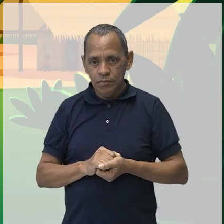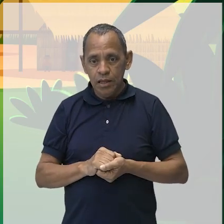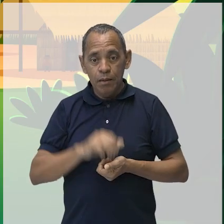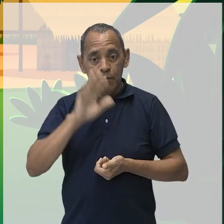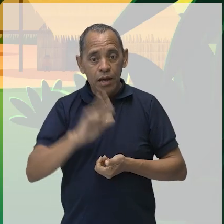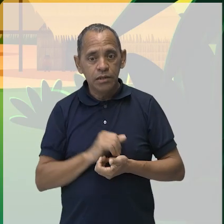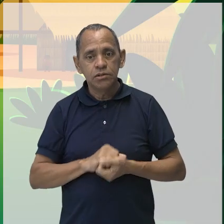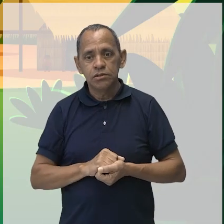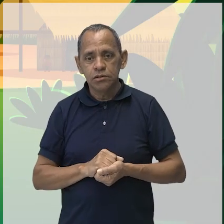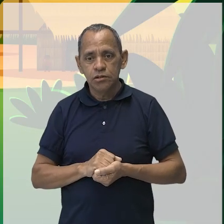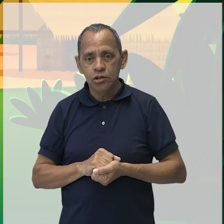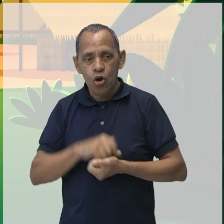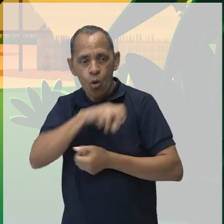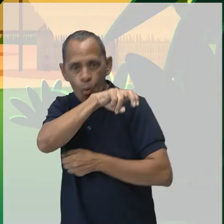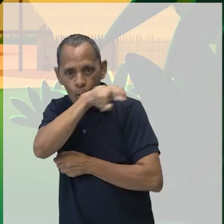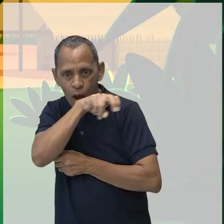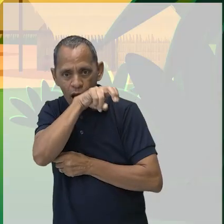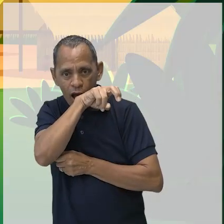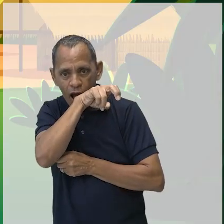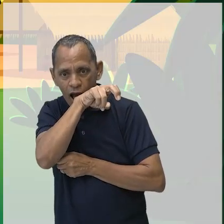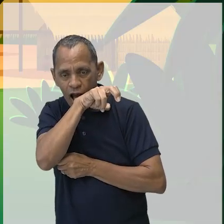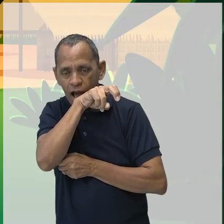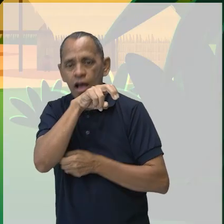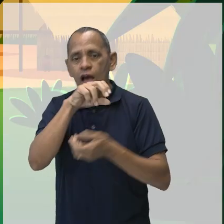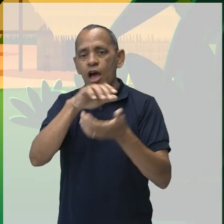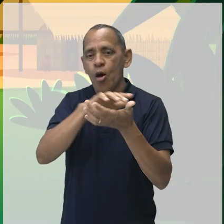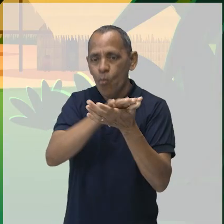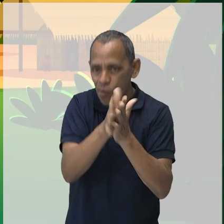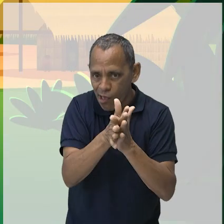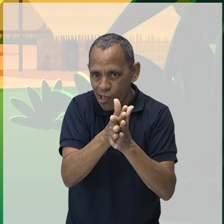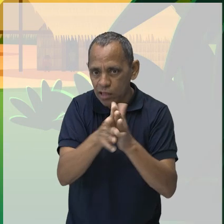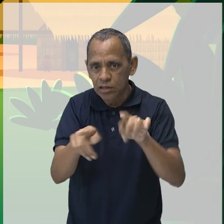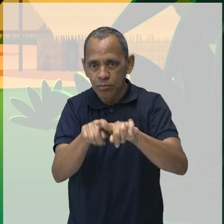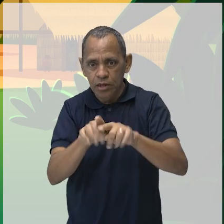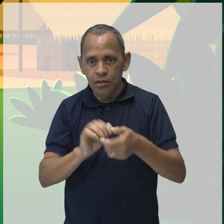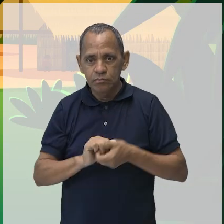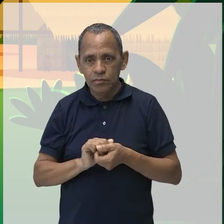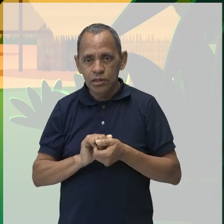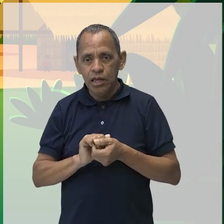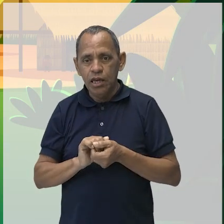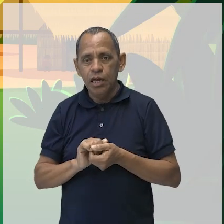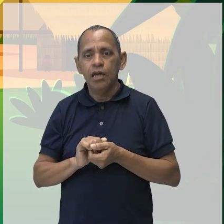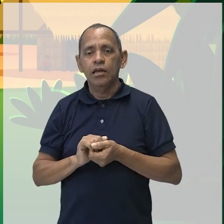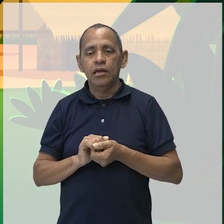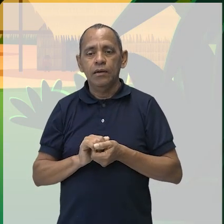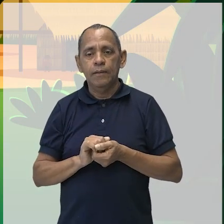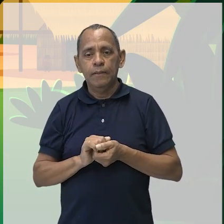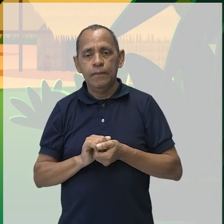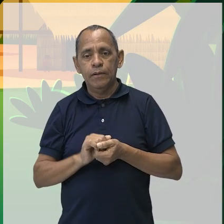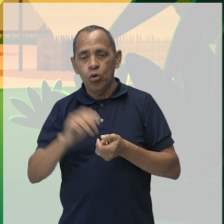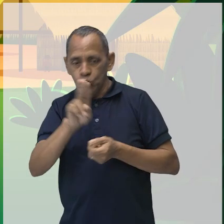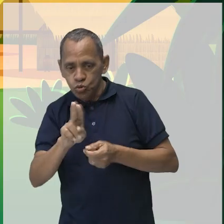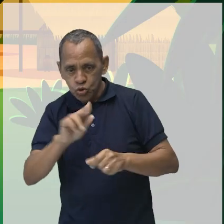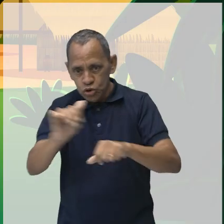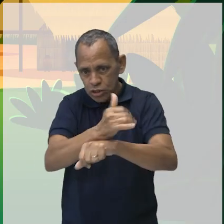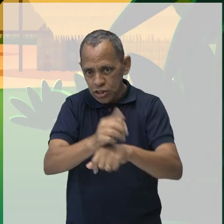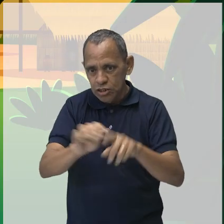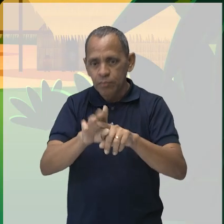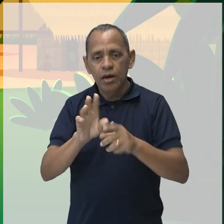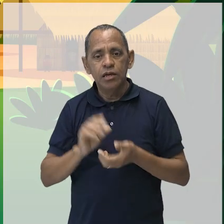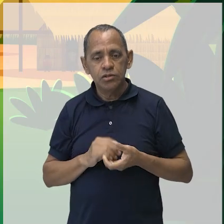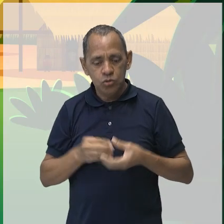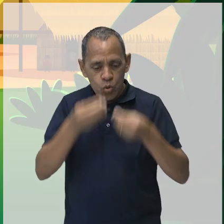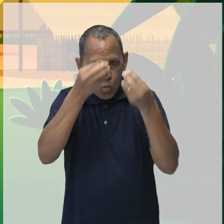uma serpente o estragou. Nhamandu se recolheu no céu profundo, mas deixou seus auxiliares para